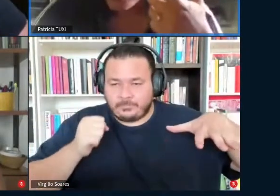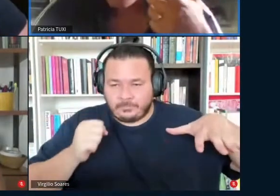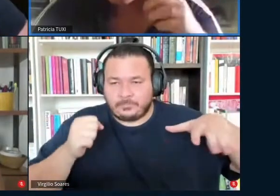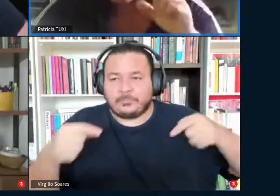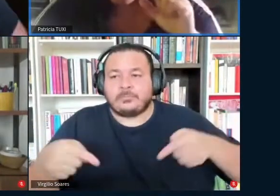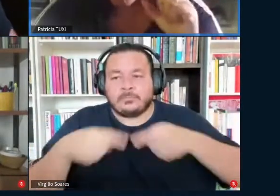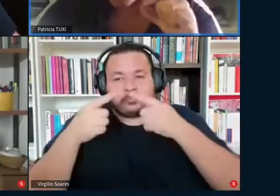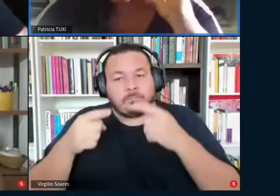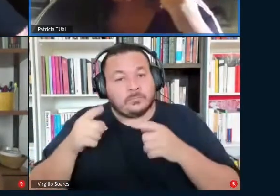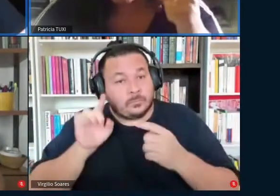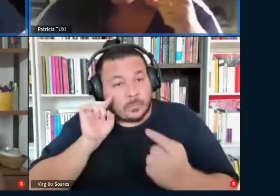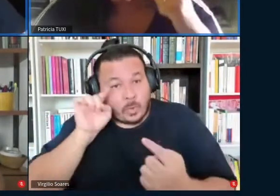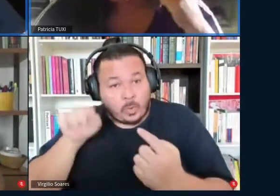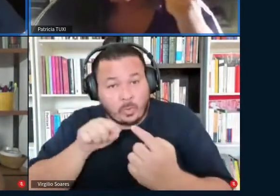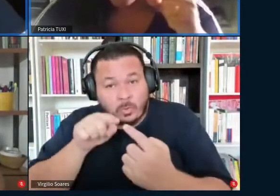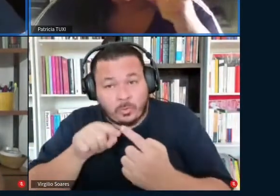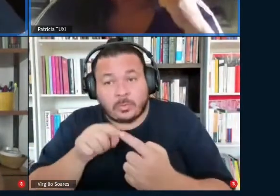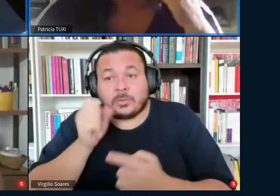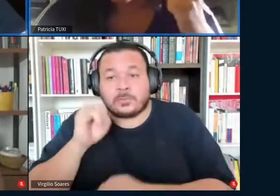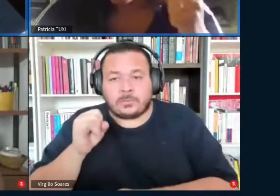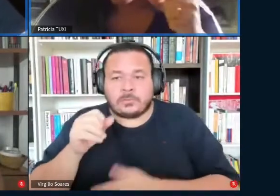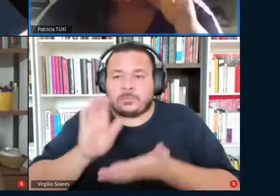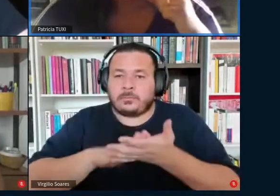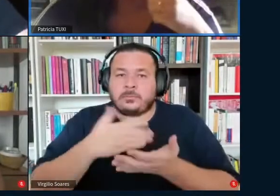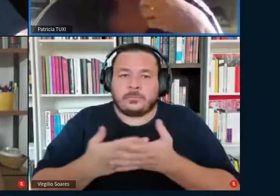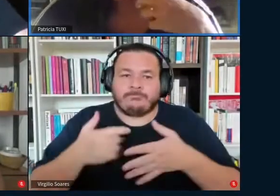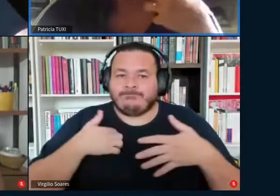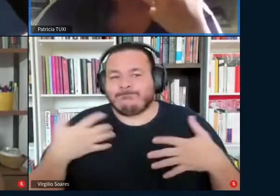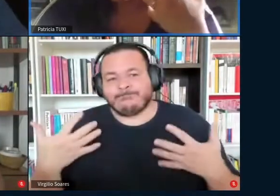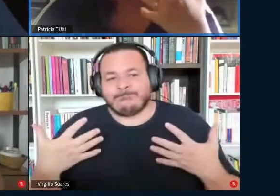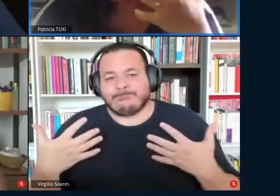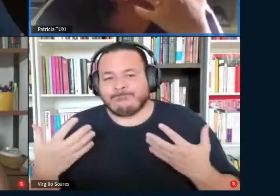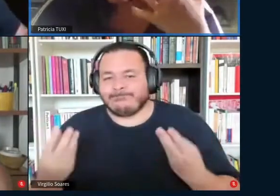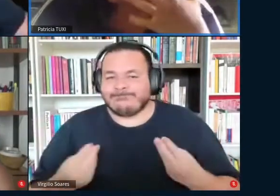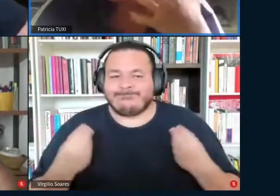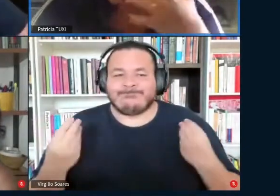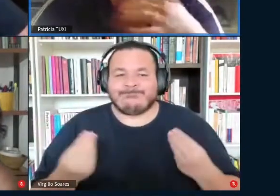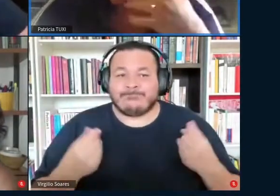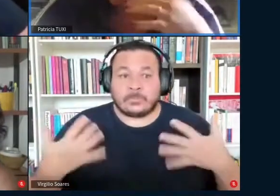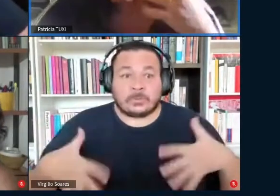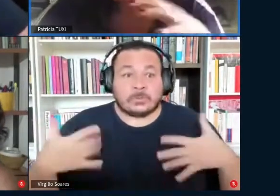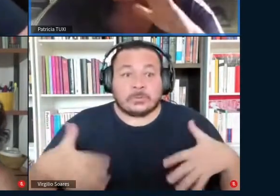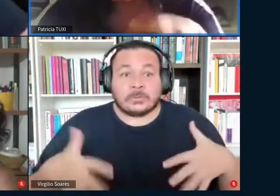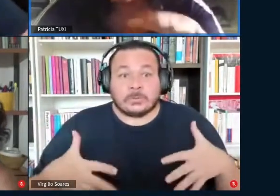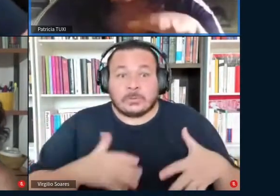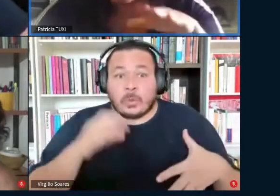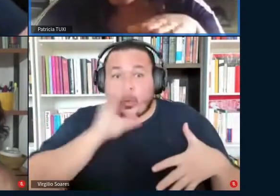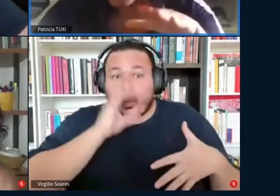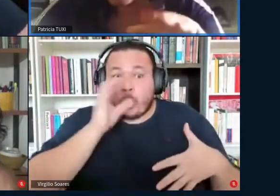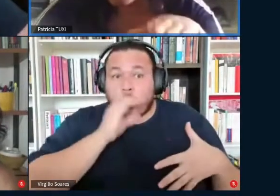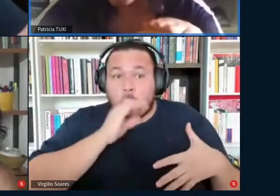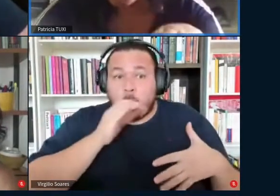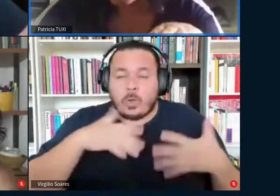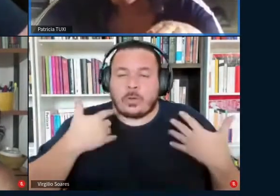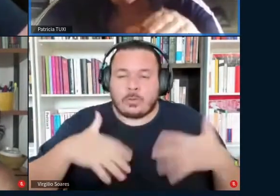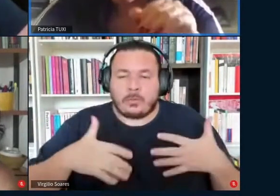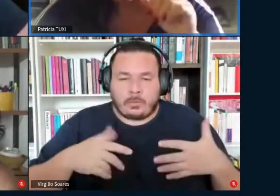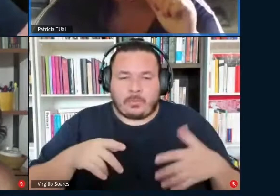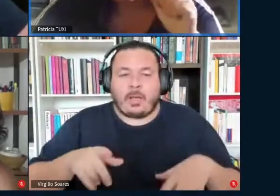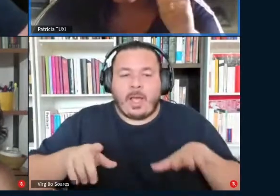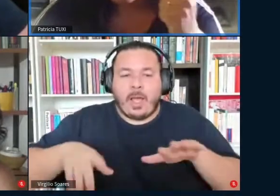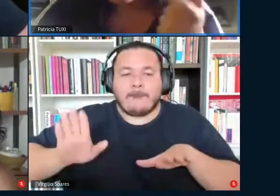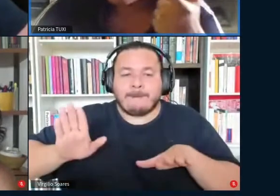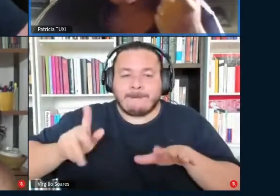um outro fim, que é quando o intérprete está numa situação, digamos assim, emergencial, que ele tem esse botão do